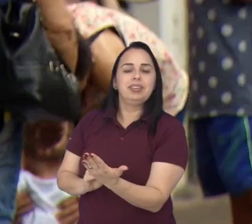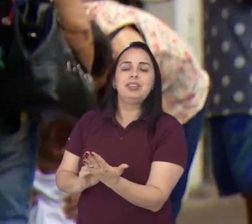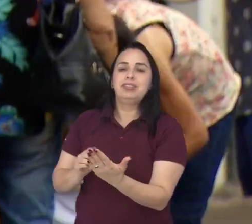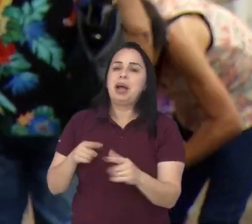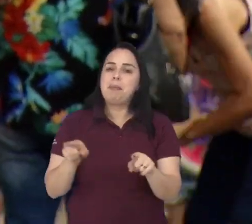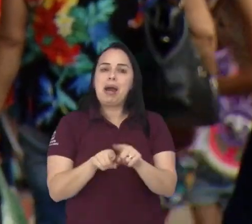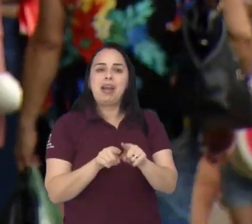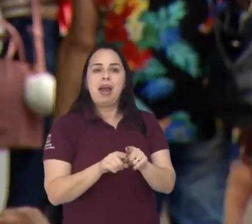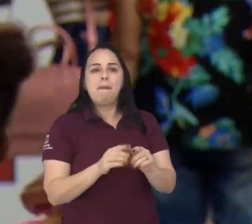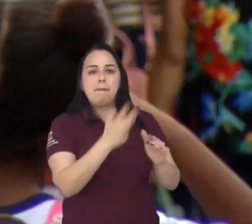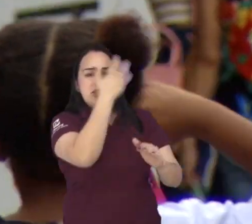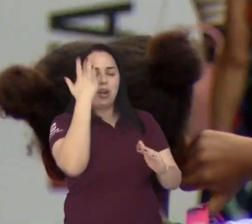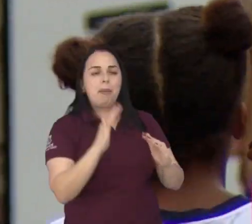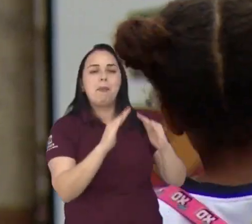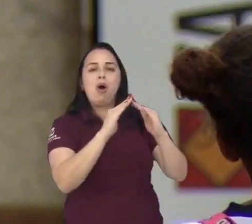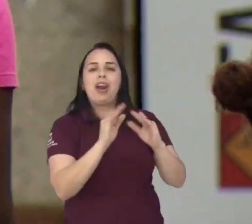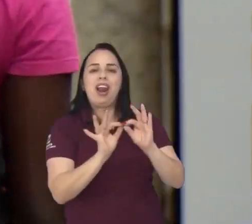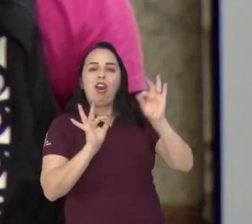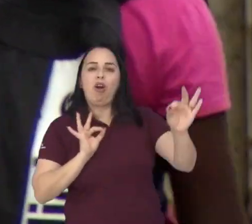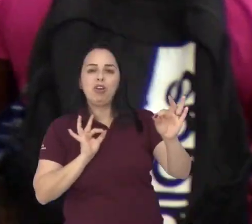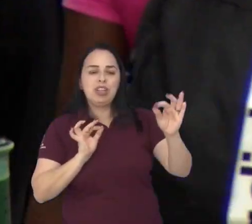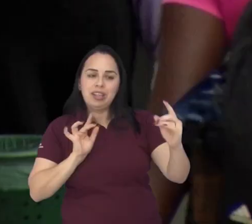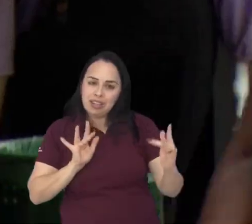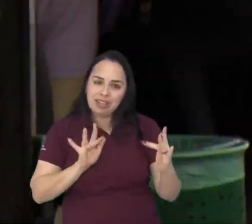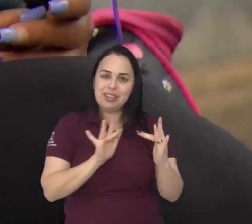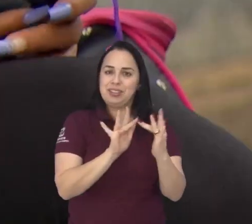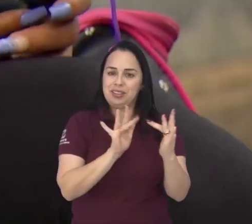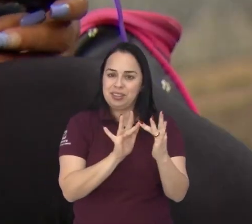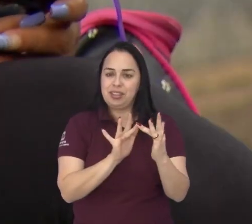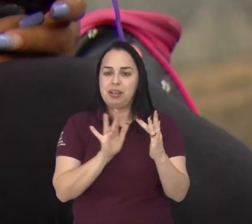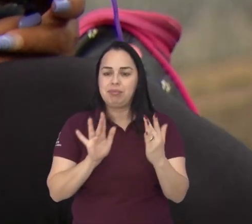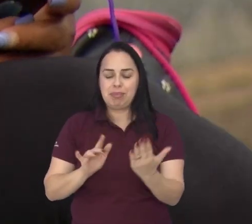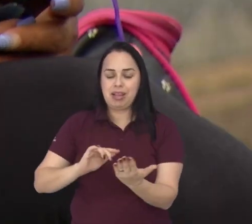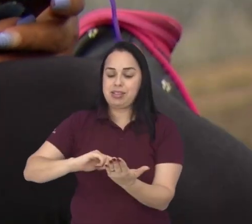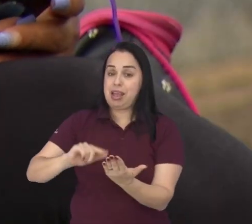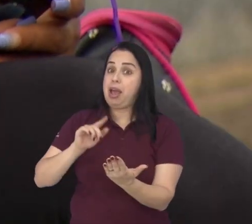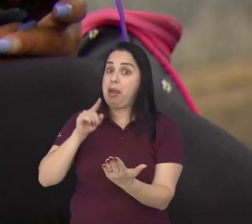as distâncias físicas. Porém, os aparelhos